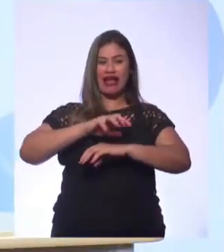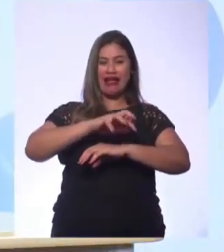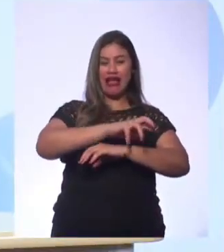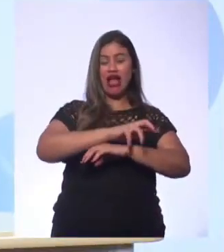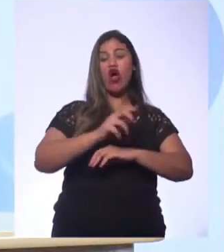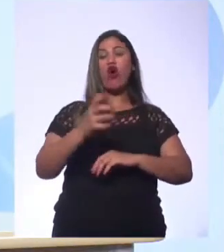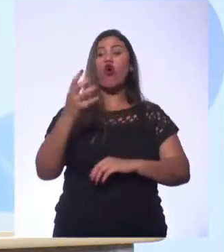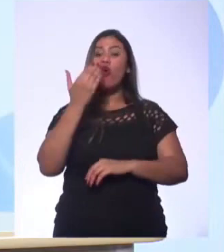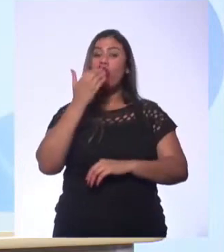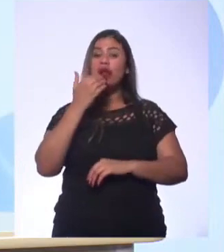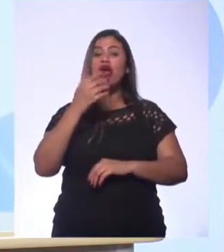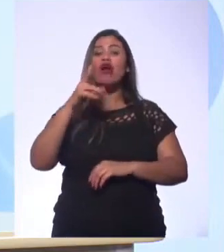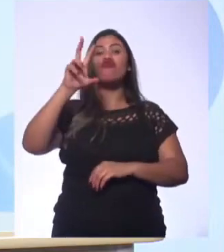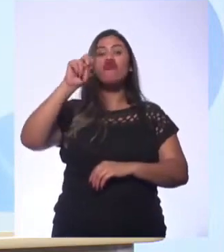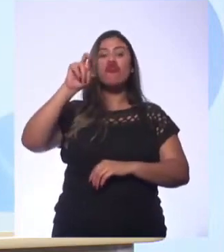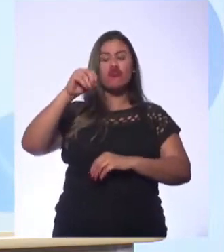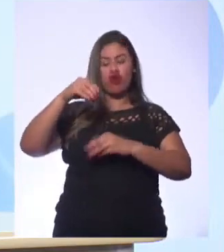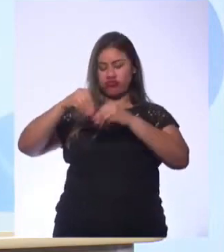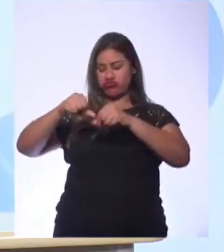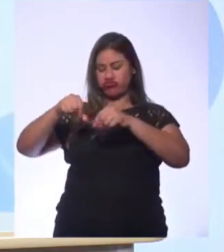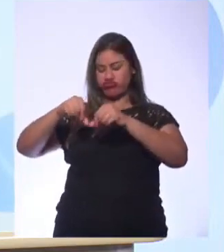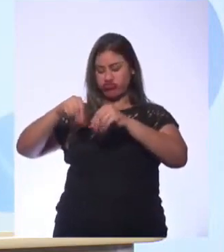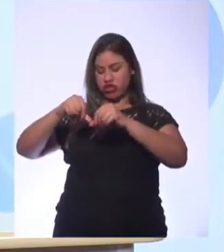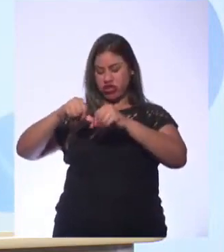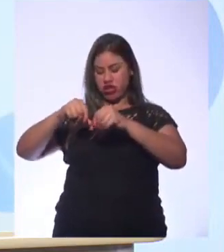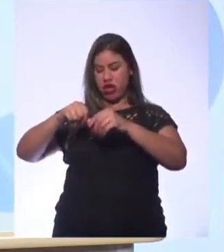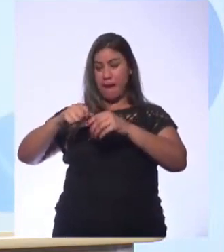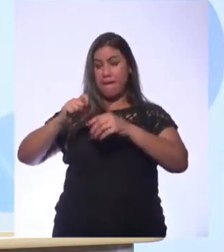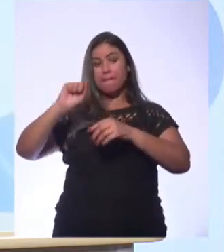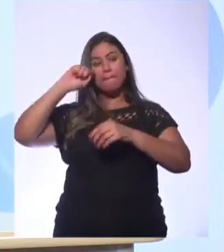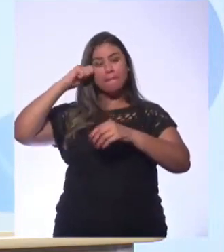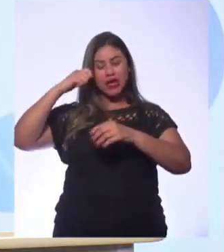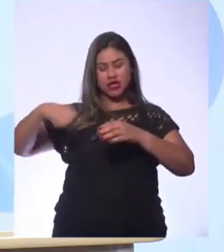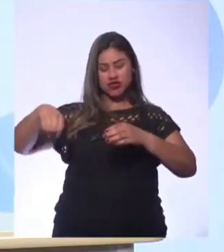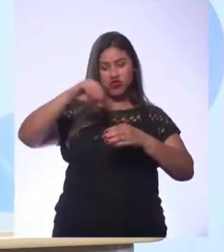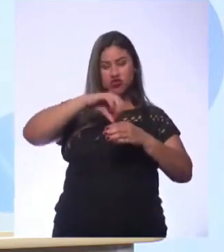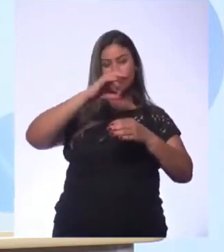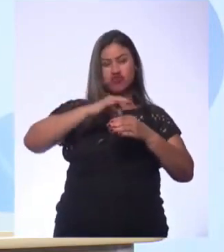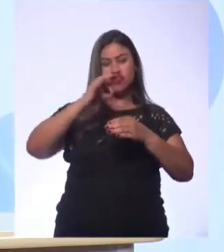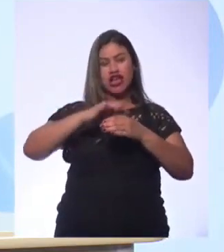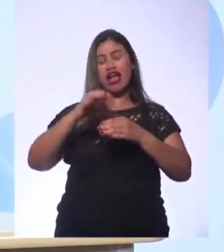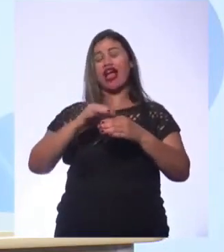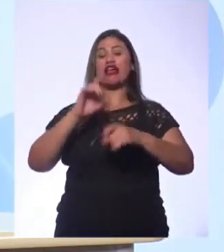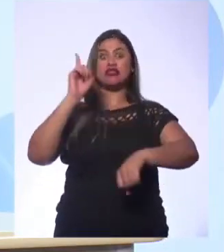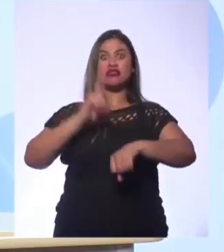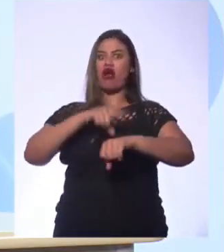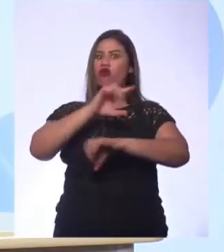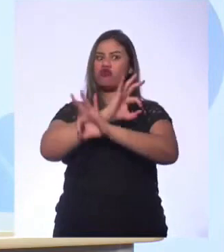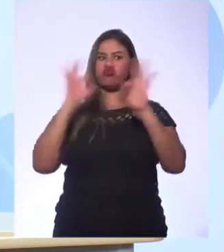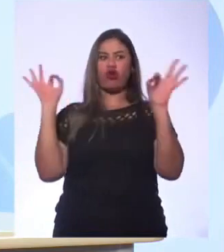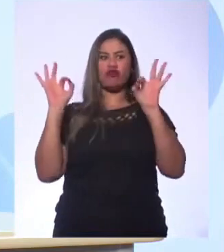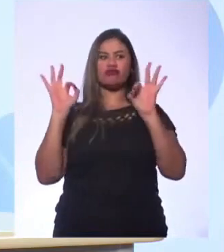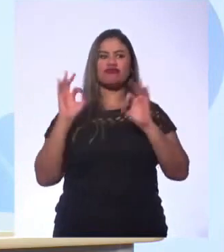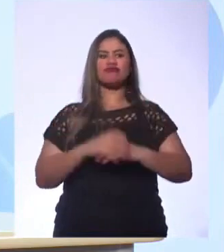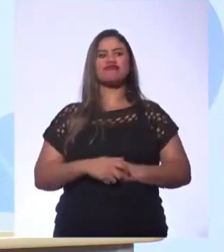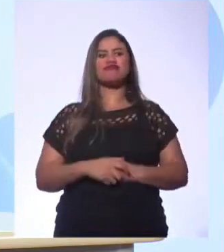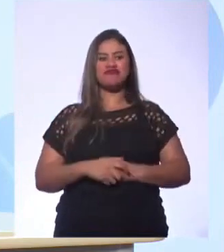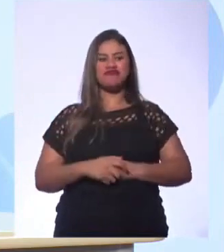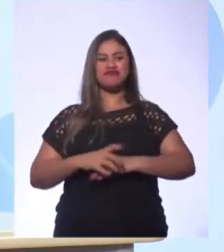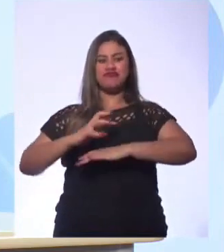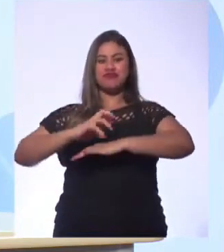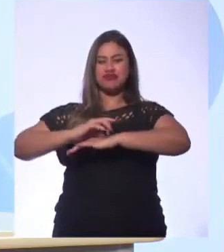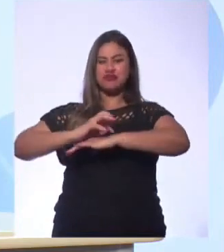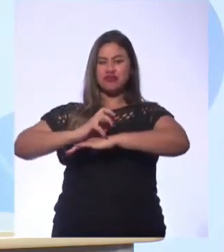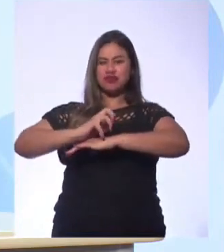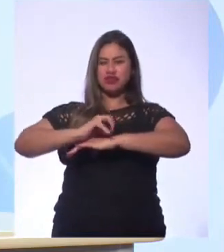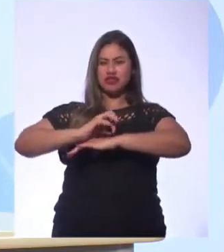lá e tostou, e ficou só aquele pozinho preto, ela colocou na água, fez um chá, e eu tomei, e eu fiquei boa na hora. Não dá para explicar. É, porque ela